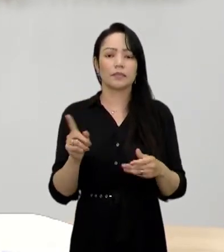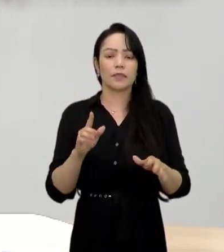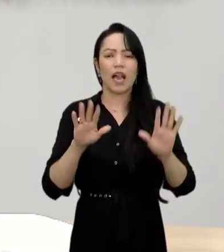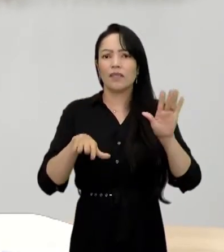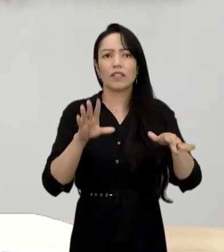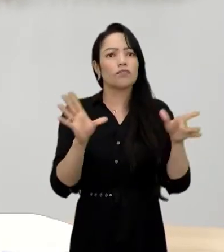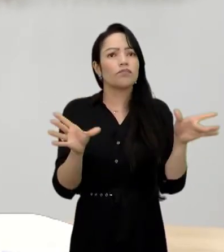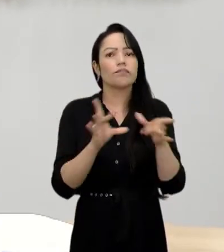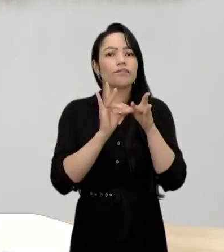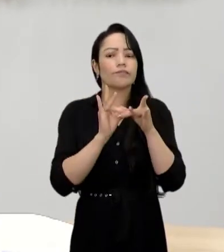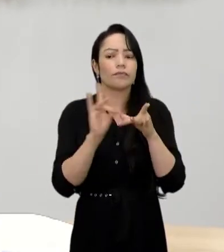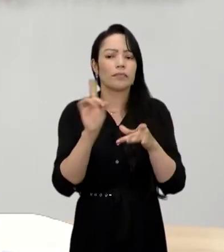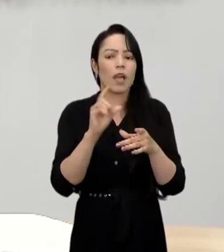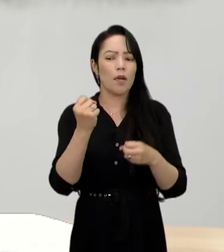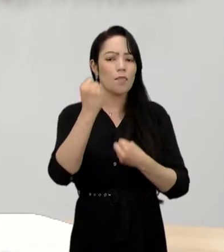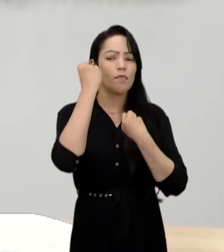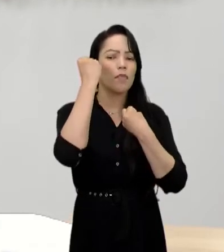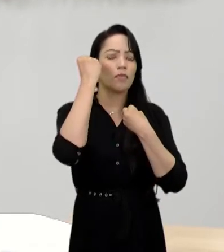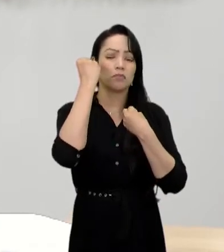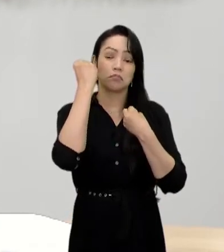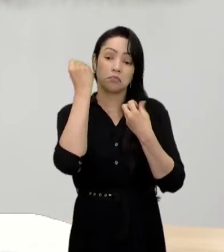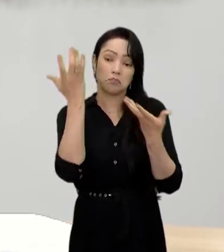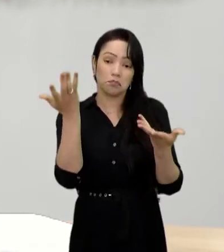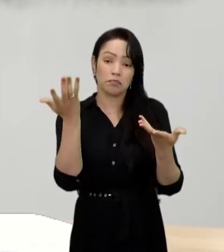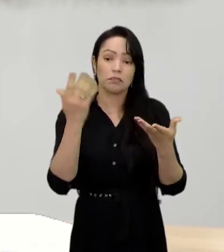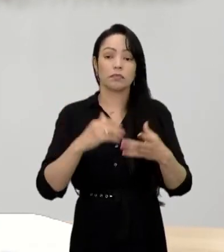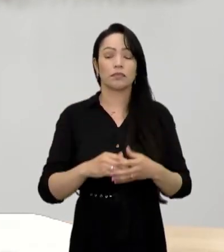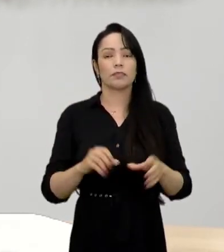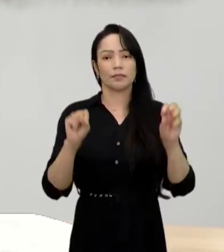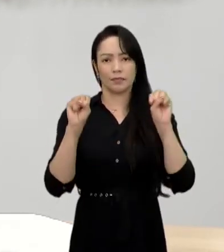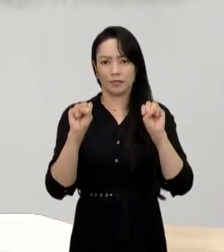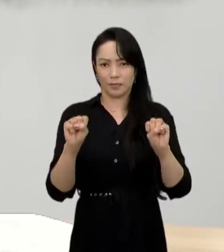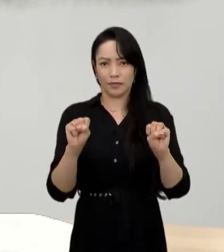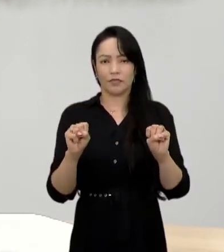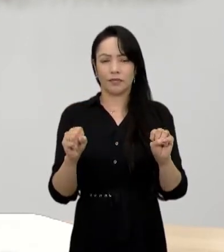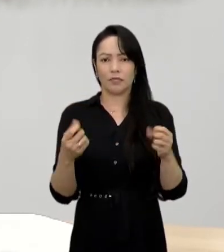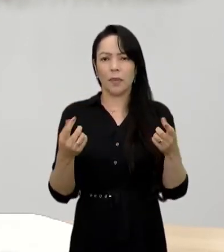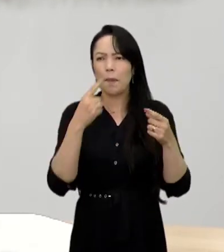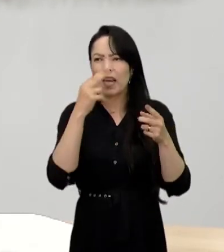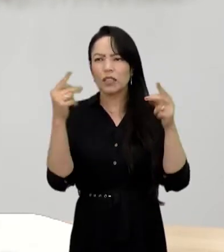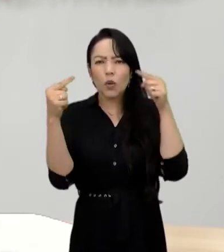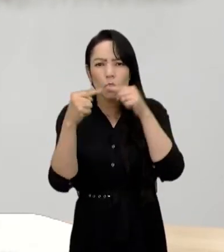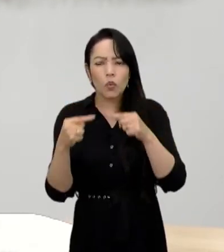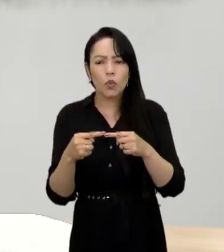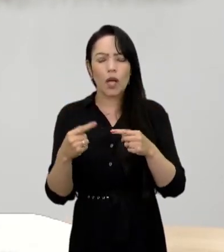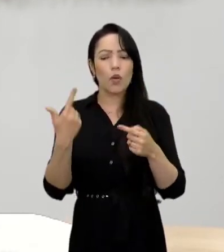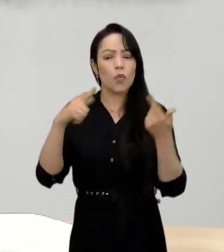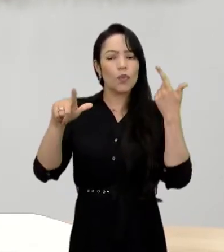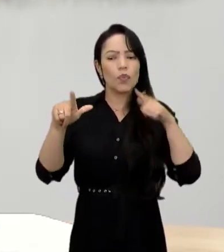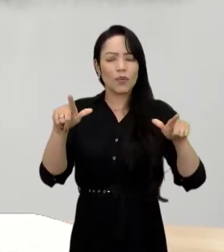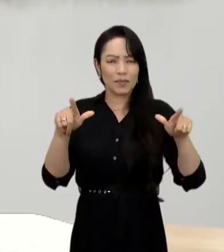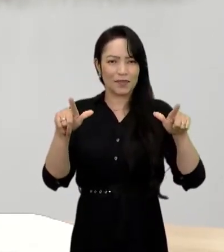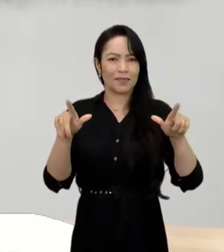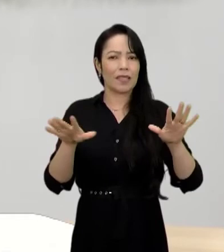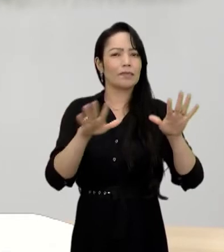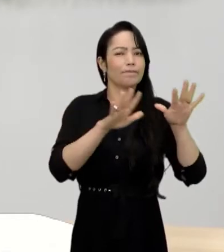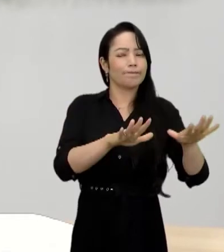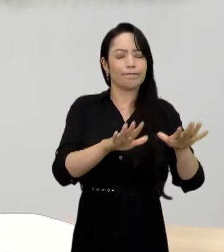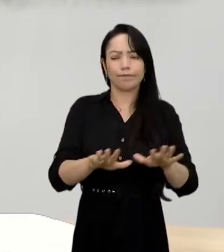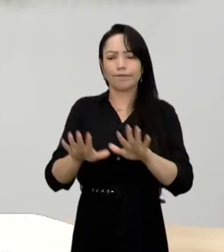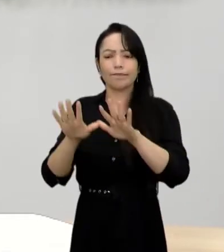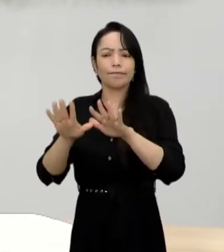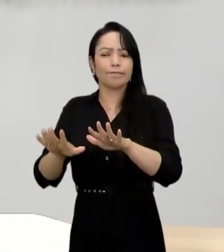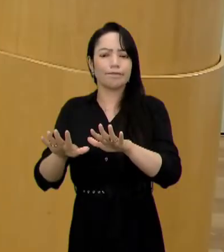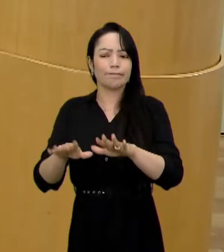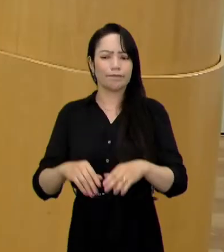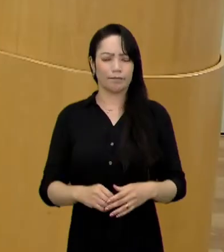vezes, ligado ao poder. Né? Esteja ligado a outra condição, né? Que